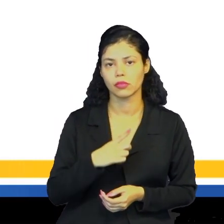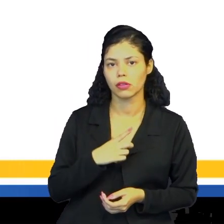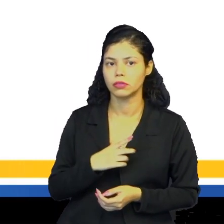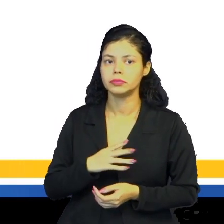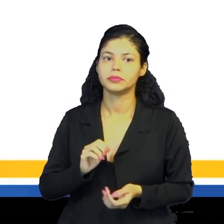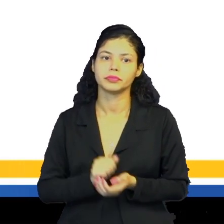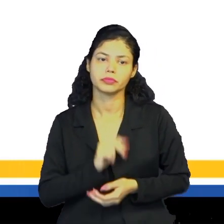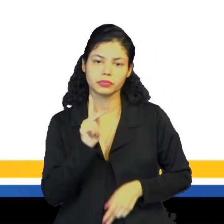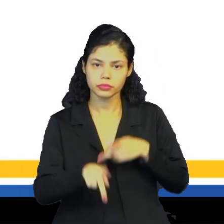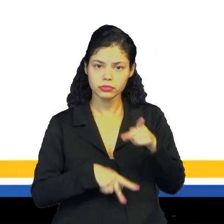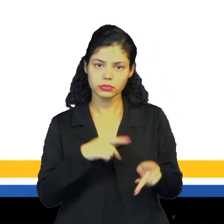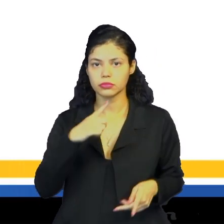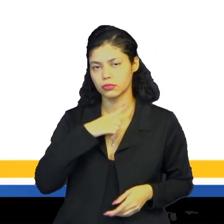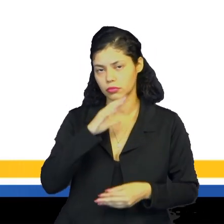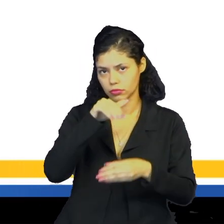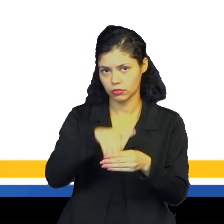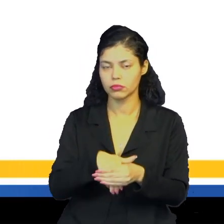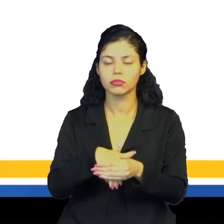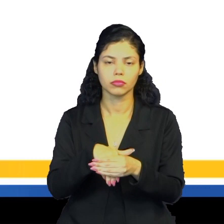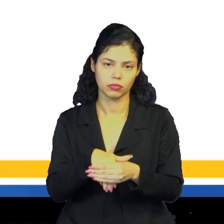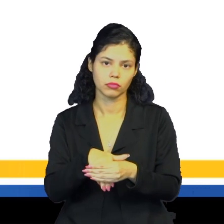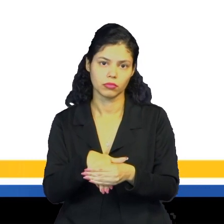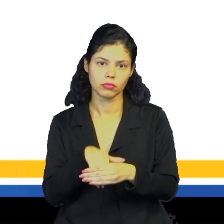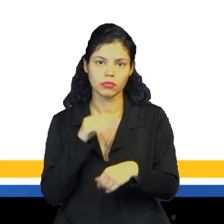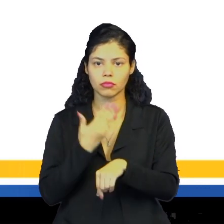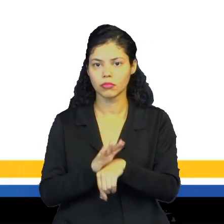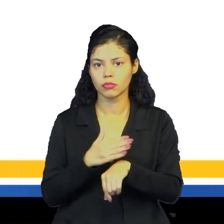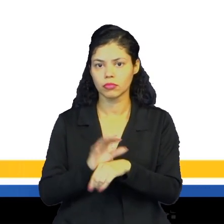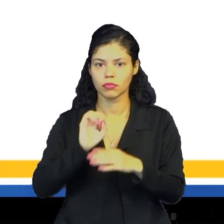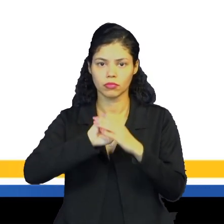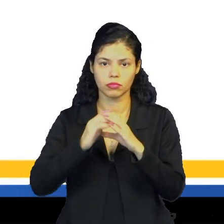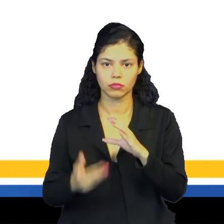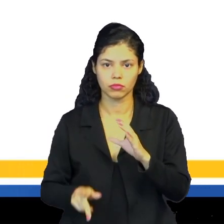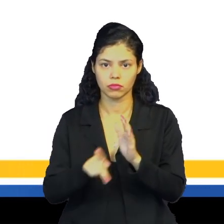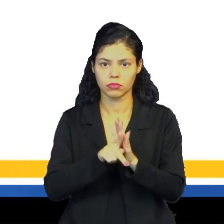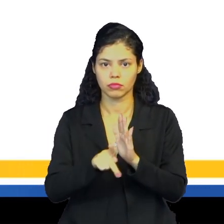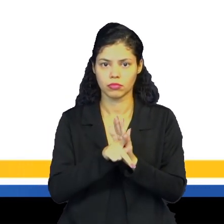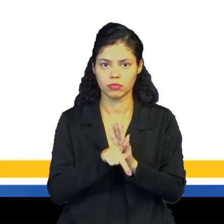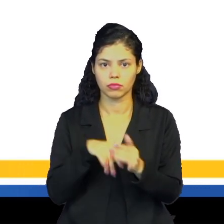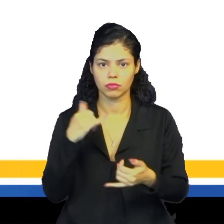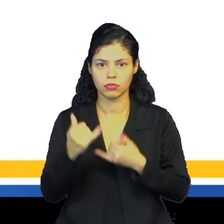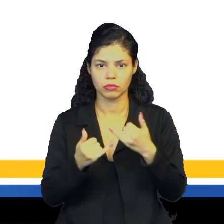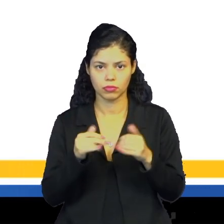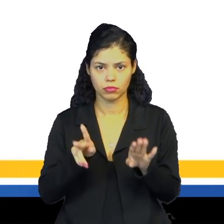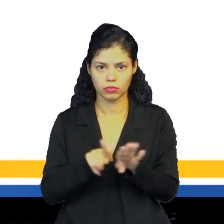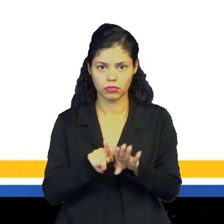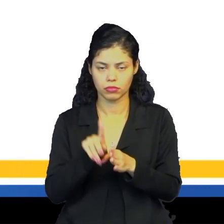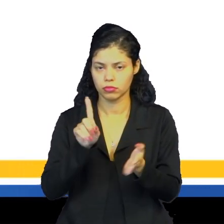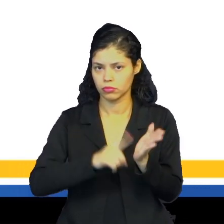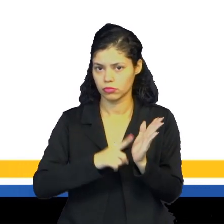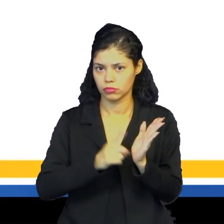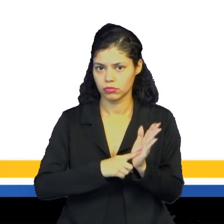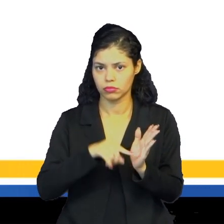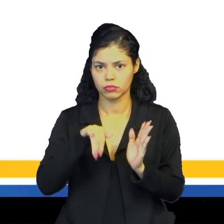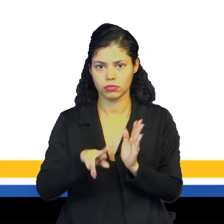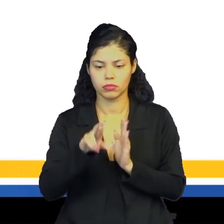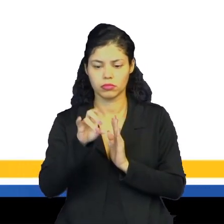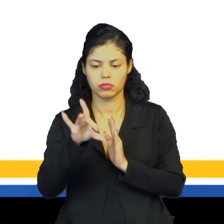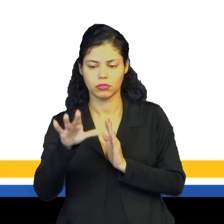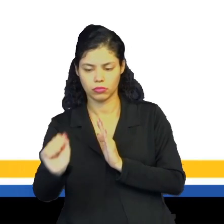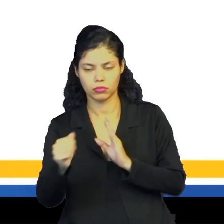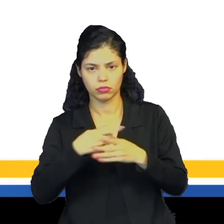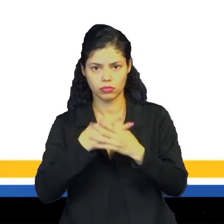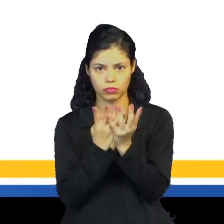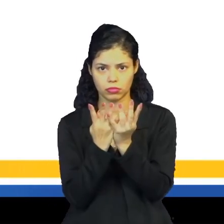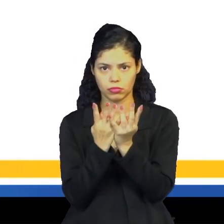participação popular via voto, na prática as eleições caracterizavam-se por um jogo de cartas marcadas, onde a gente